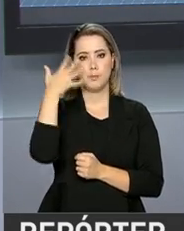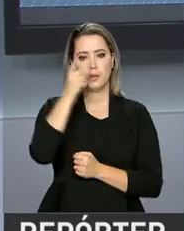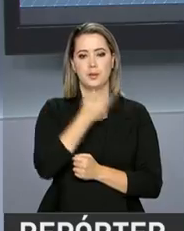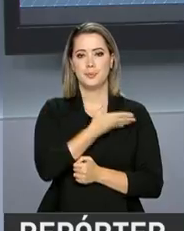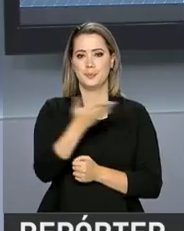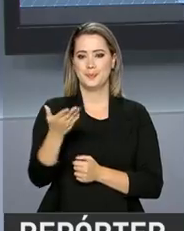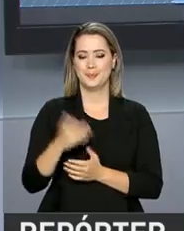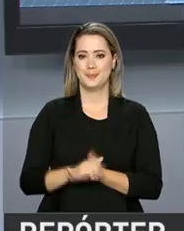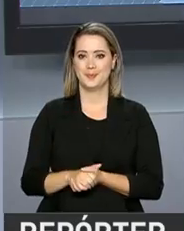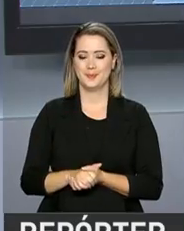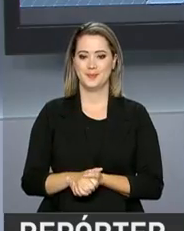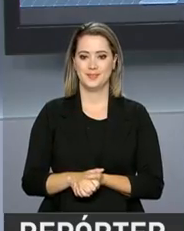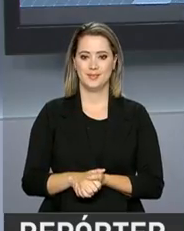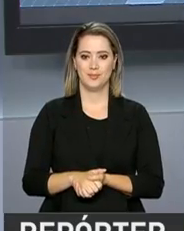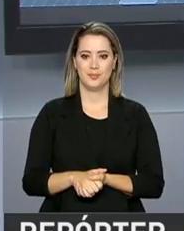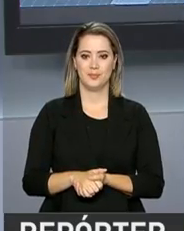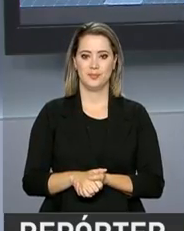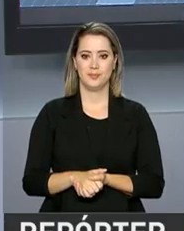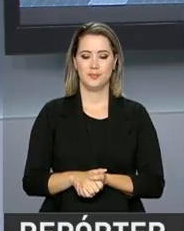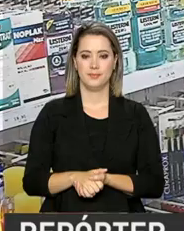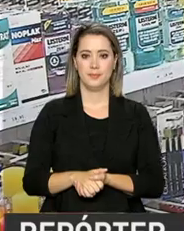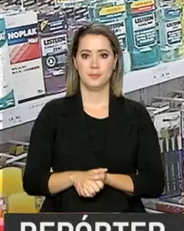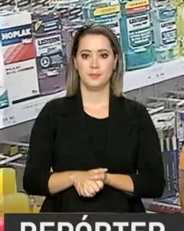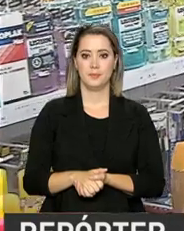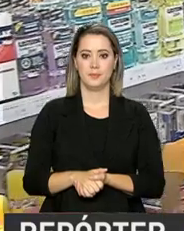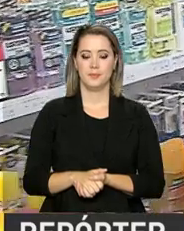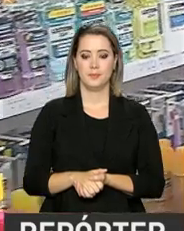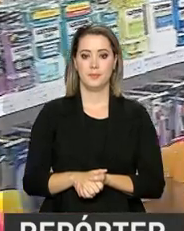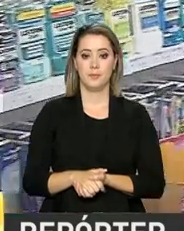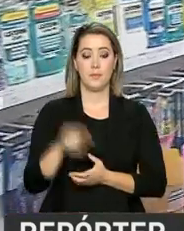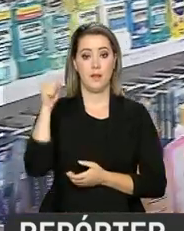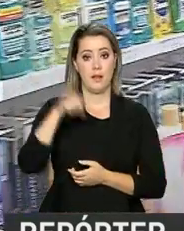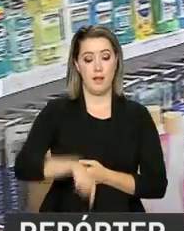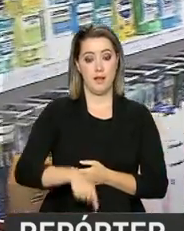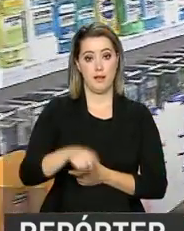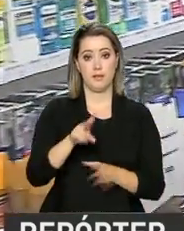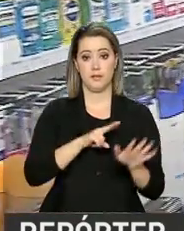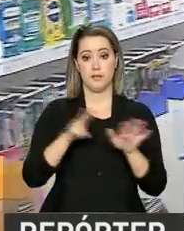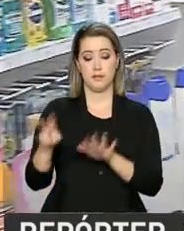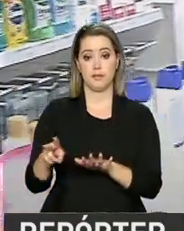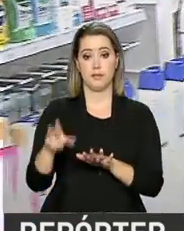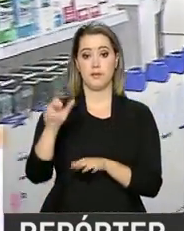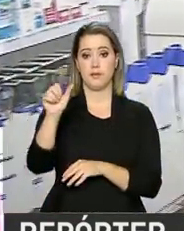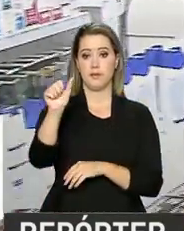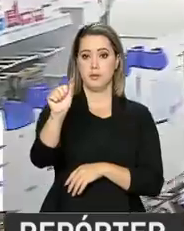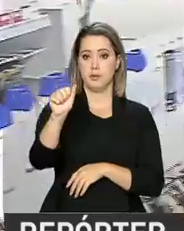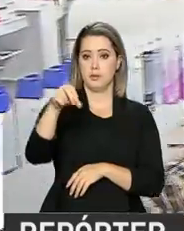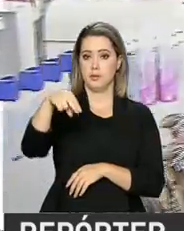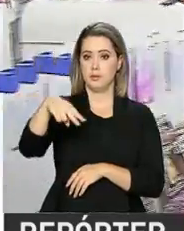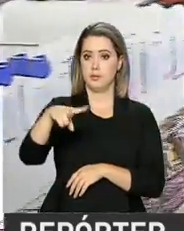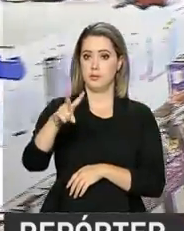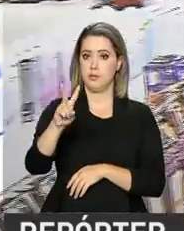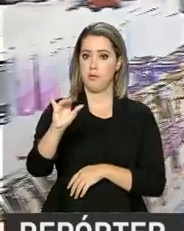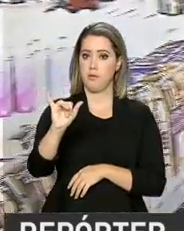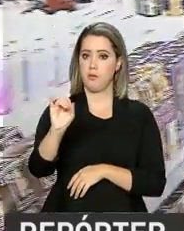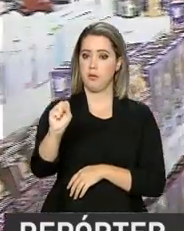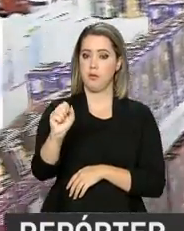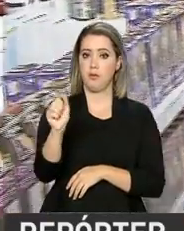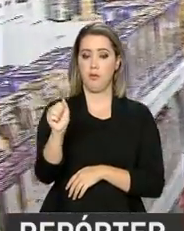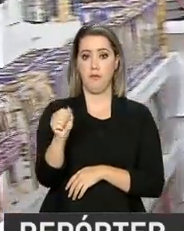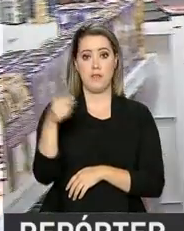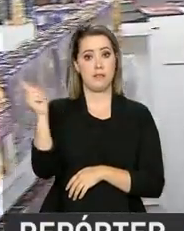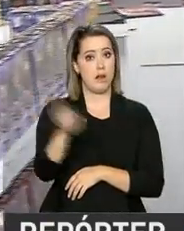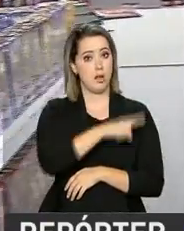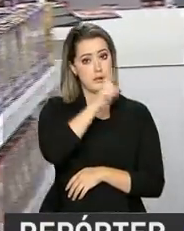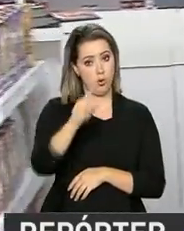para você só nesta semana a Agência Nacional de Vigilância Sanitária suspendeu 52